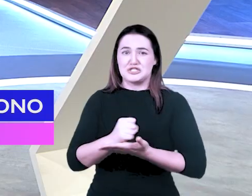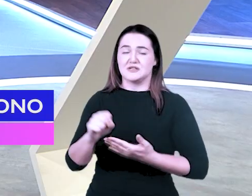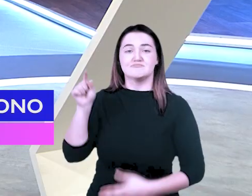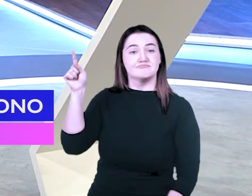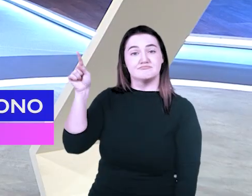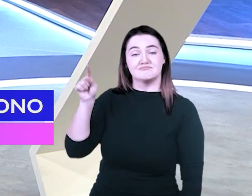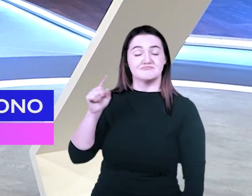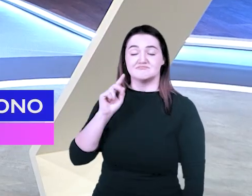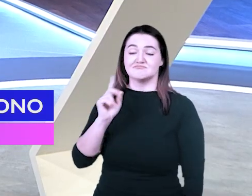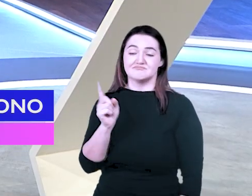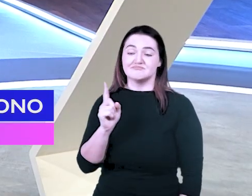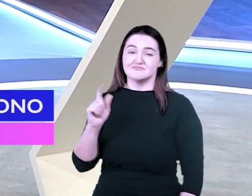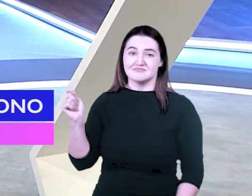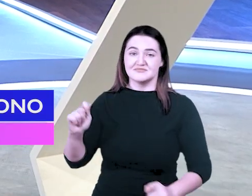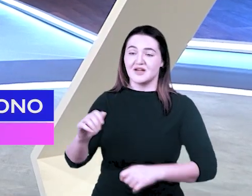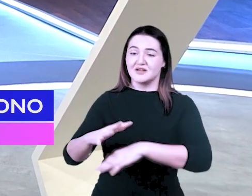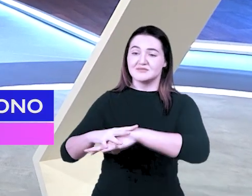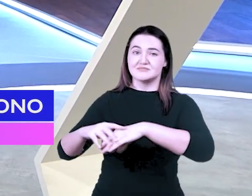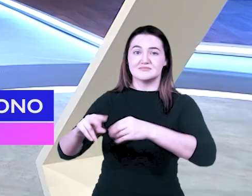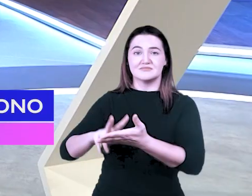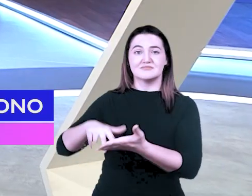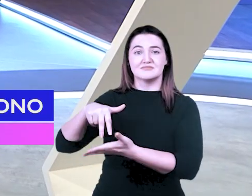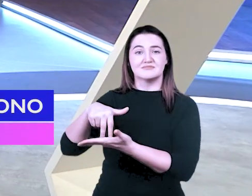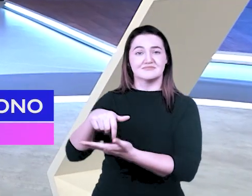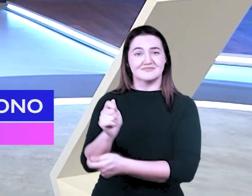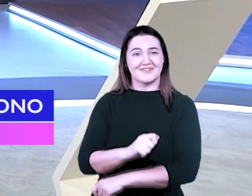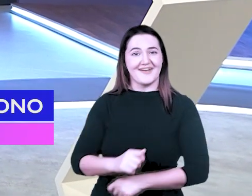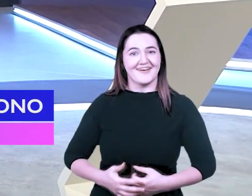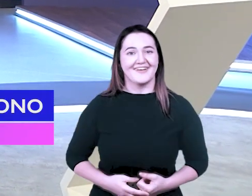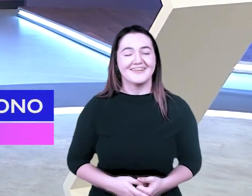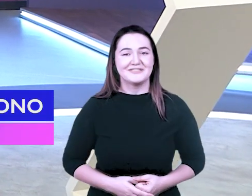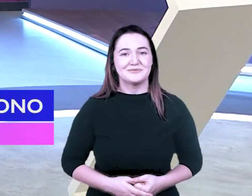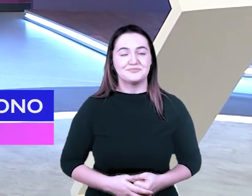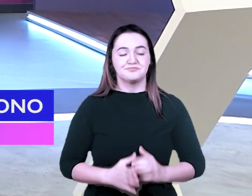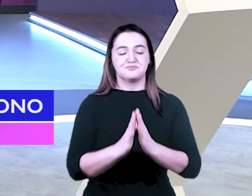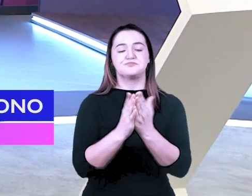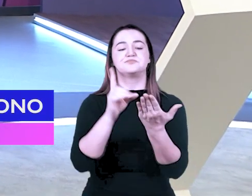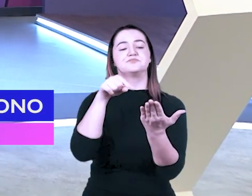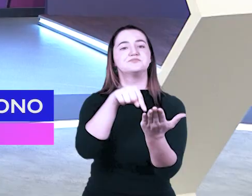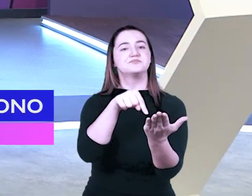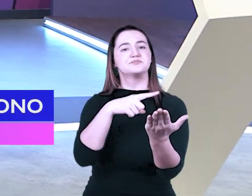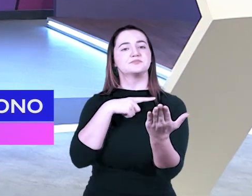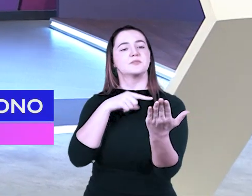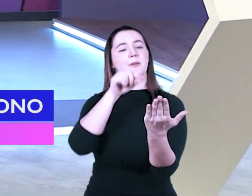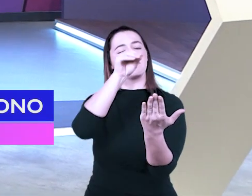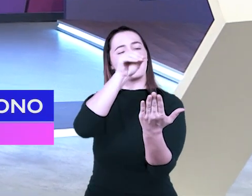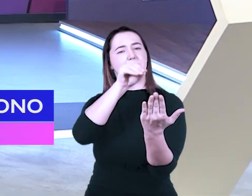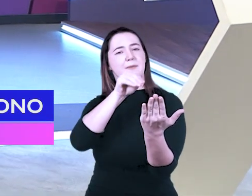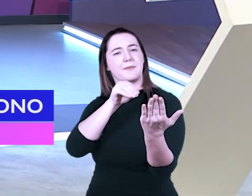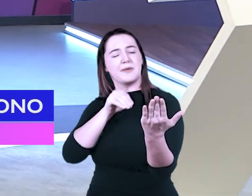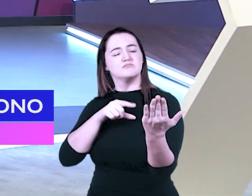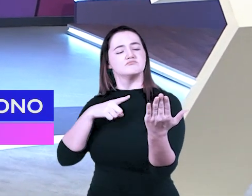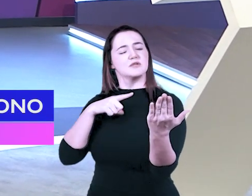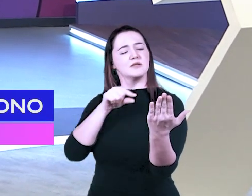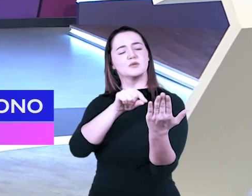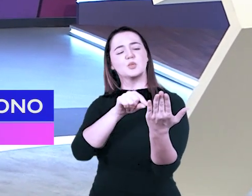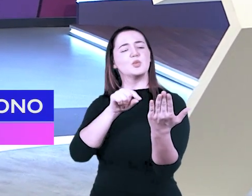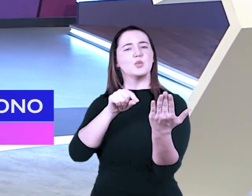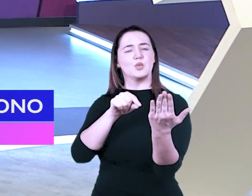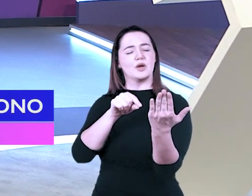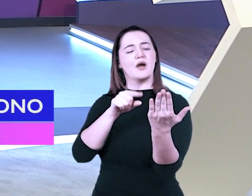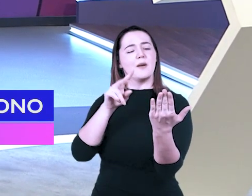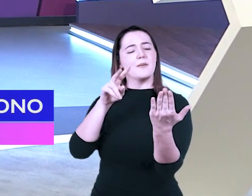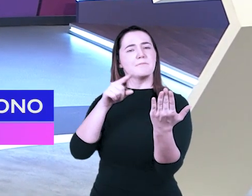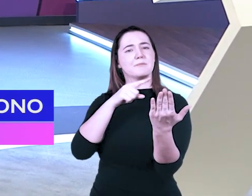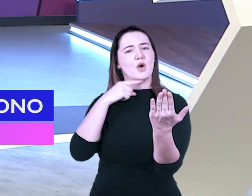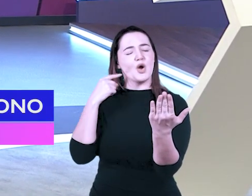e a você salvação. Na Bíblia, nós encontramos referências